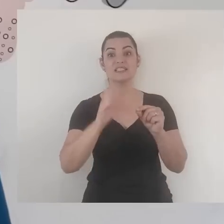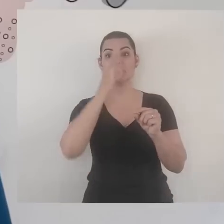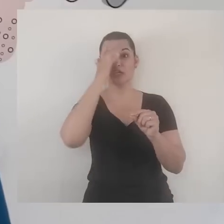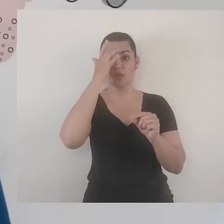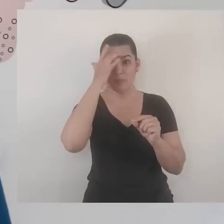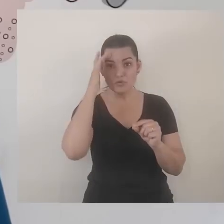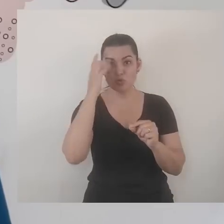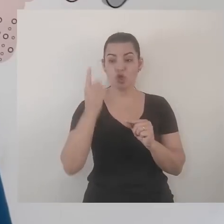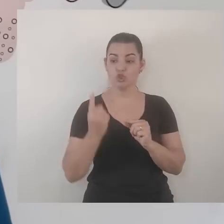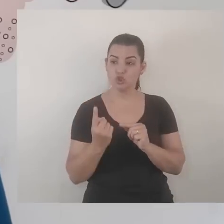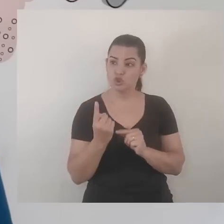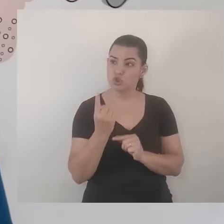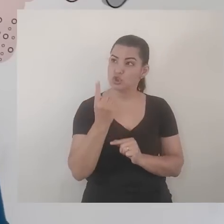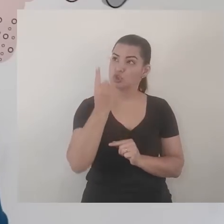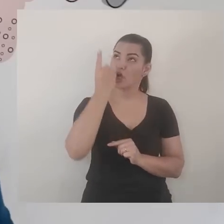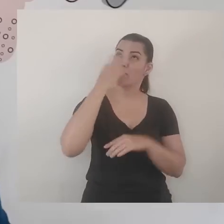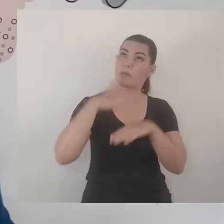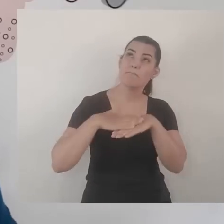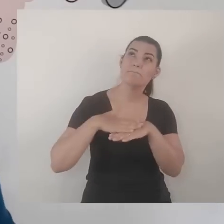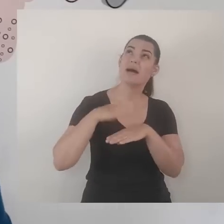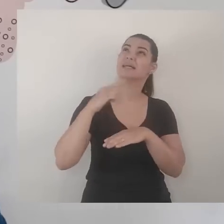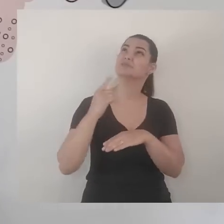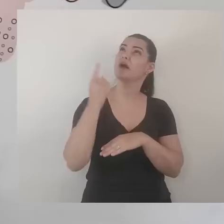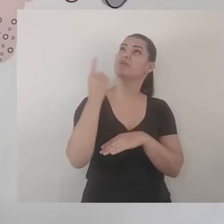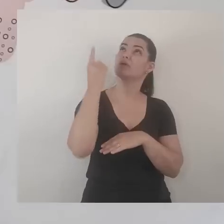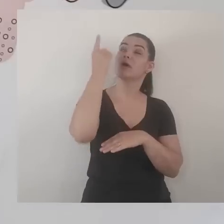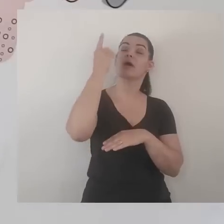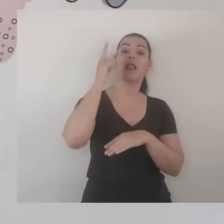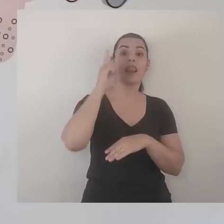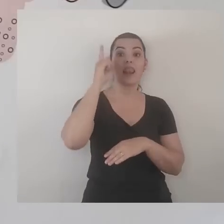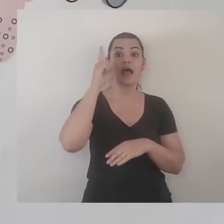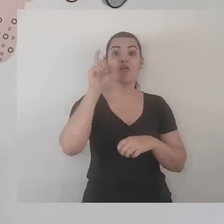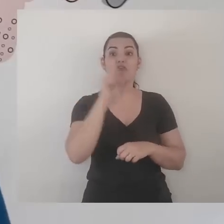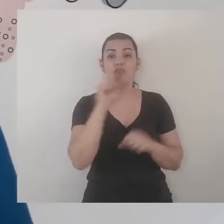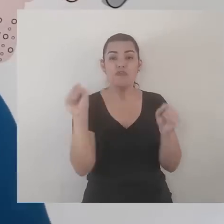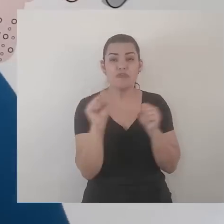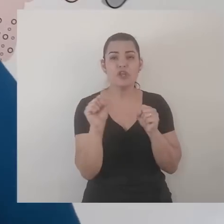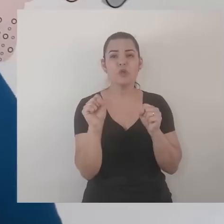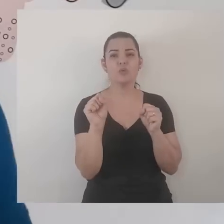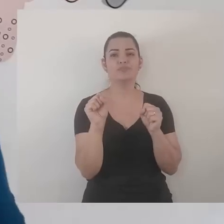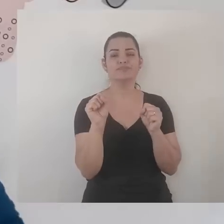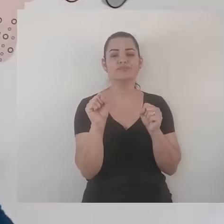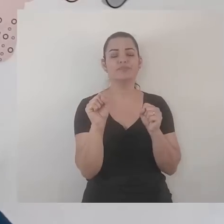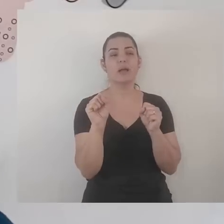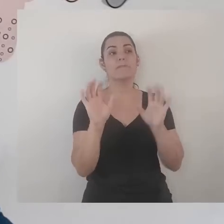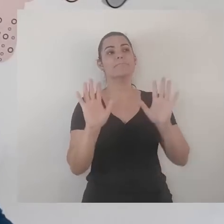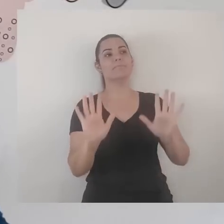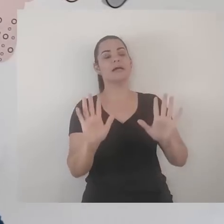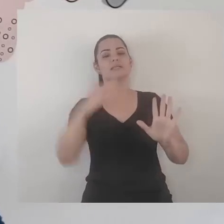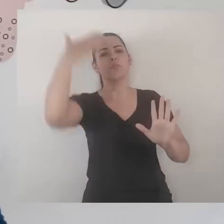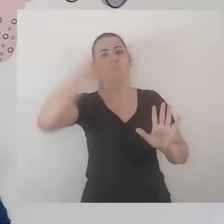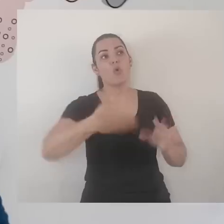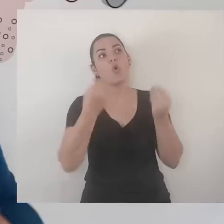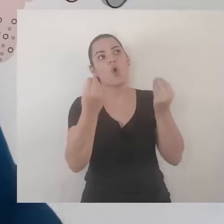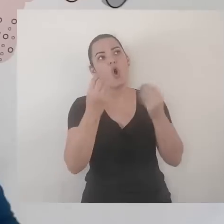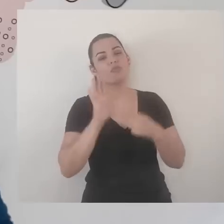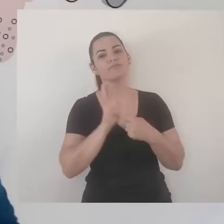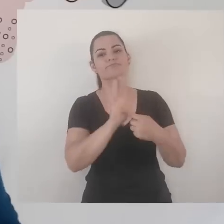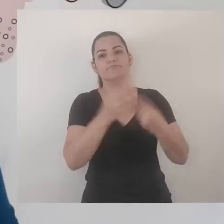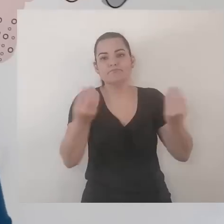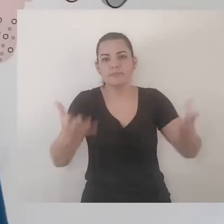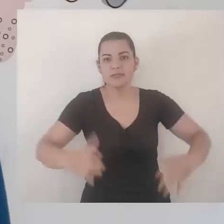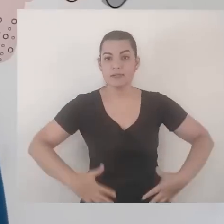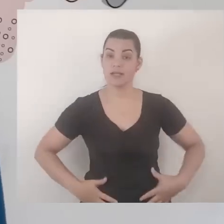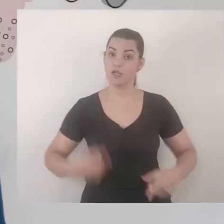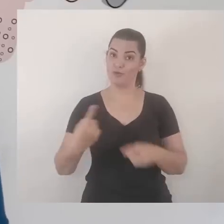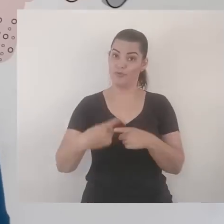temperatura diminuía. E ele falava assim, poxa vida, como eu vou conseguir provar isso? Porque na ciência não